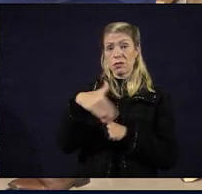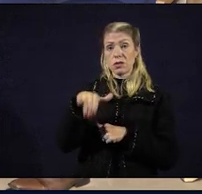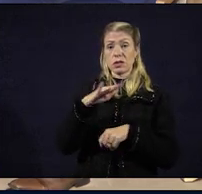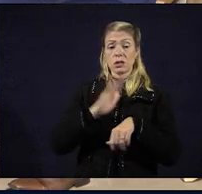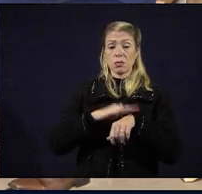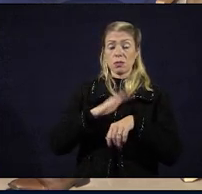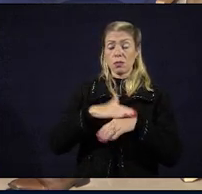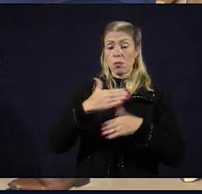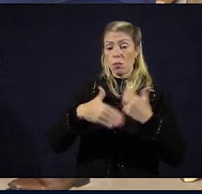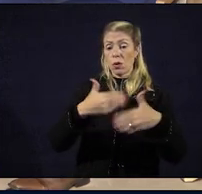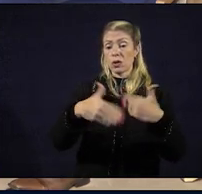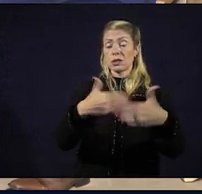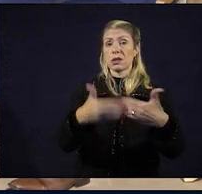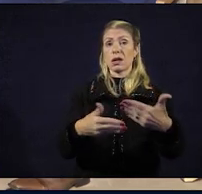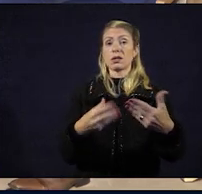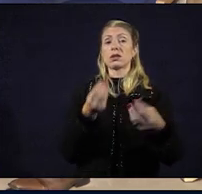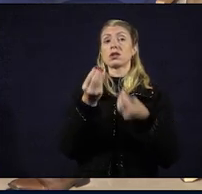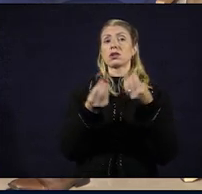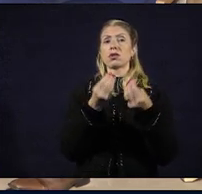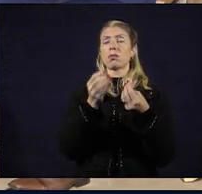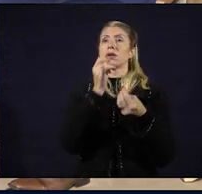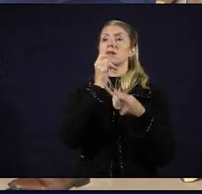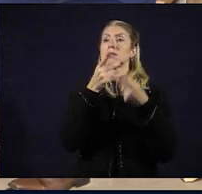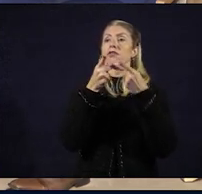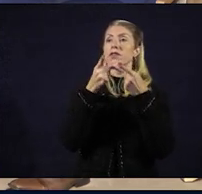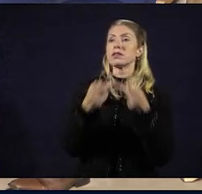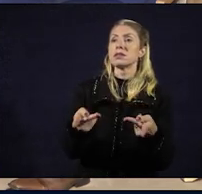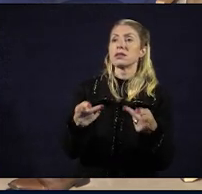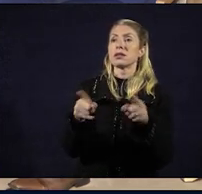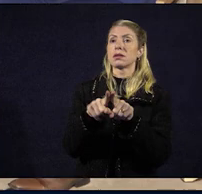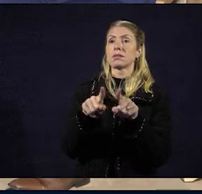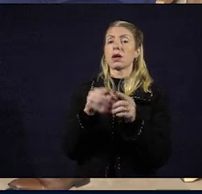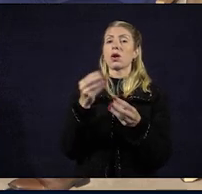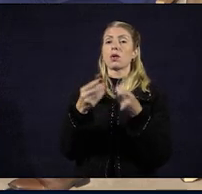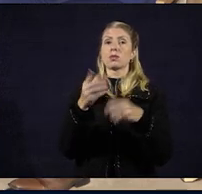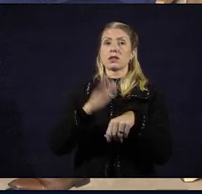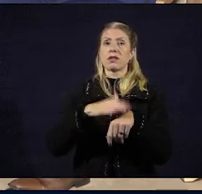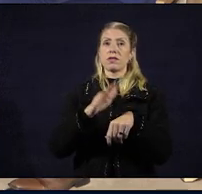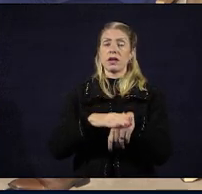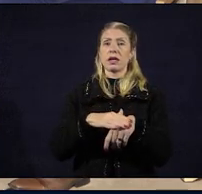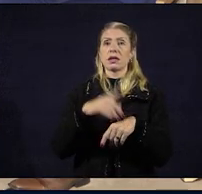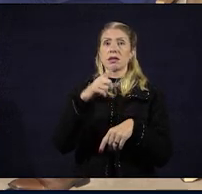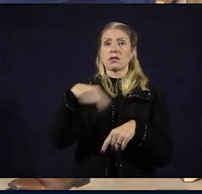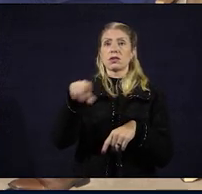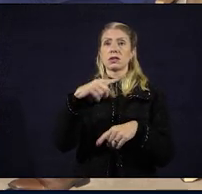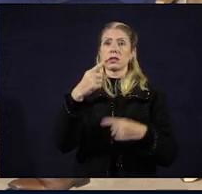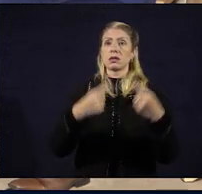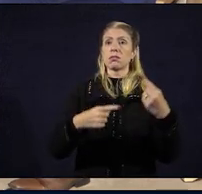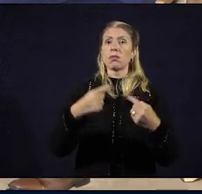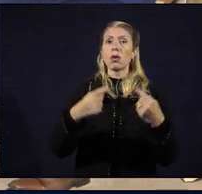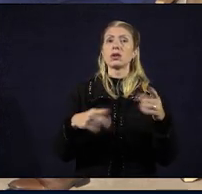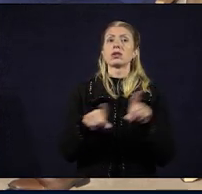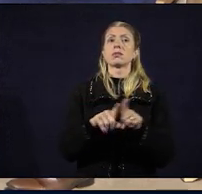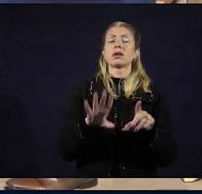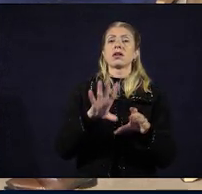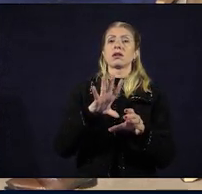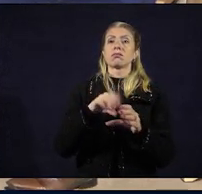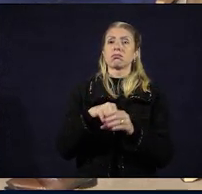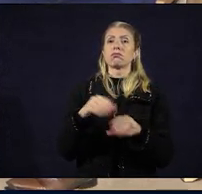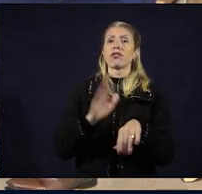especialmente inclusive com visitas e como é que vocês elaboraram isso não sei se esse político puder começar de